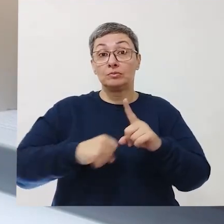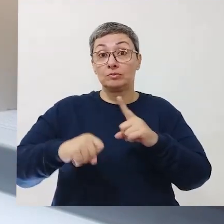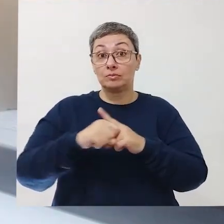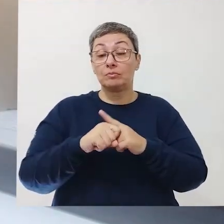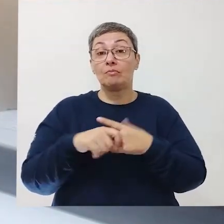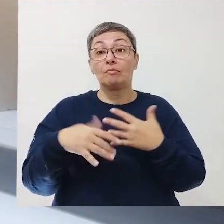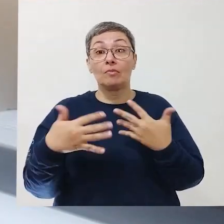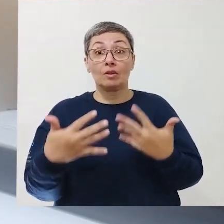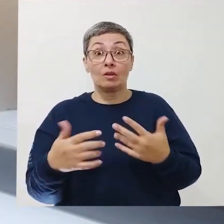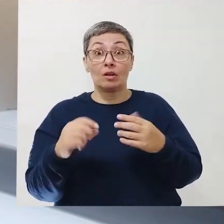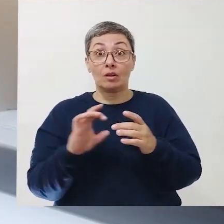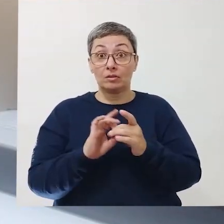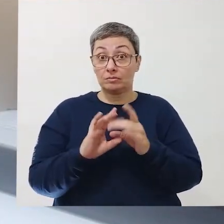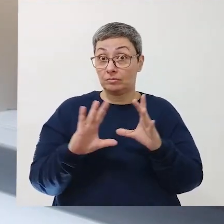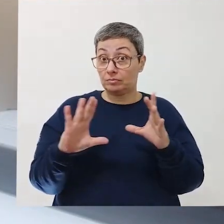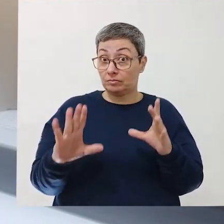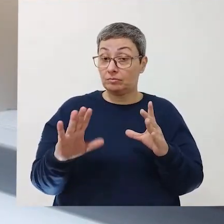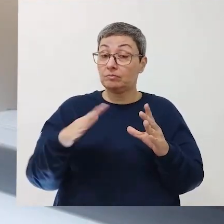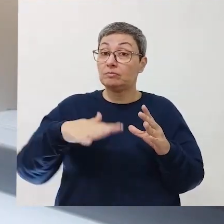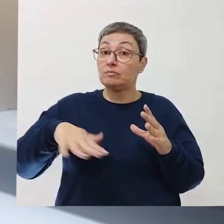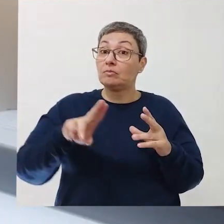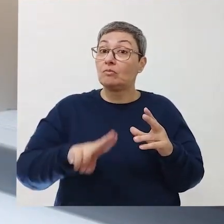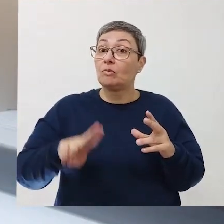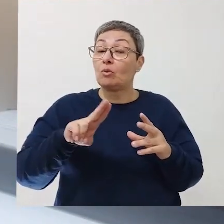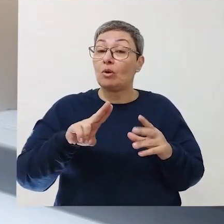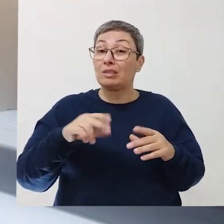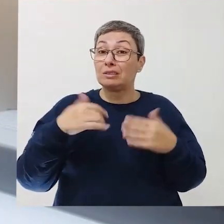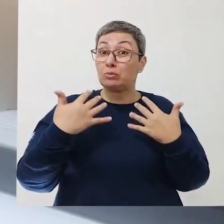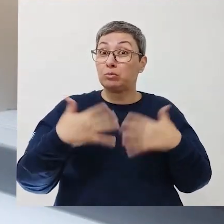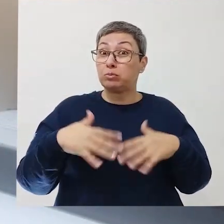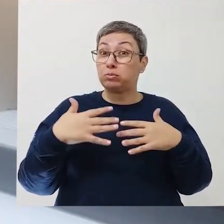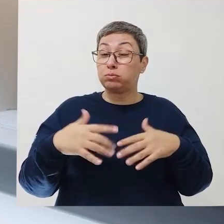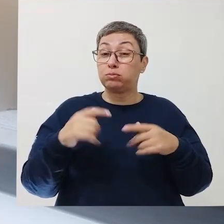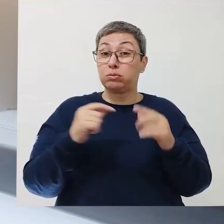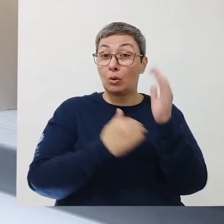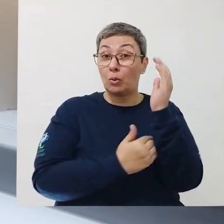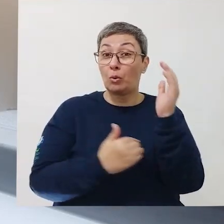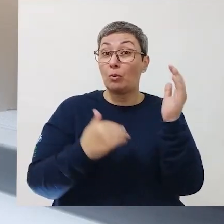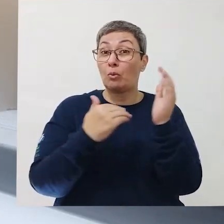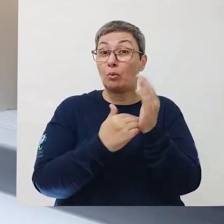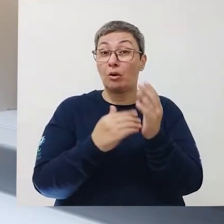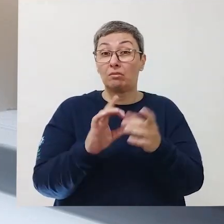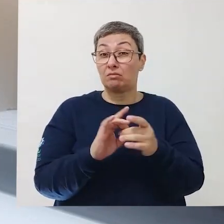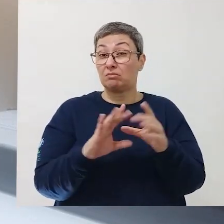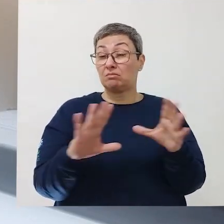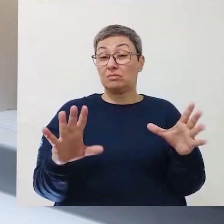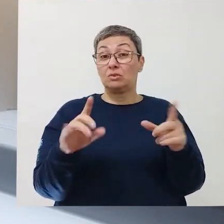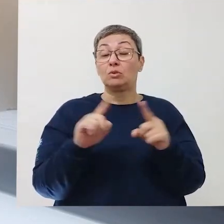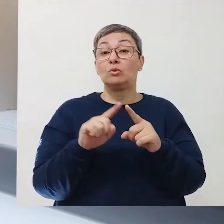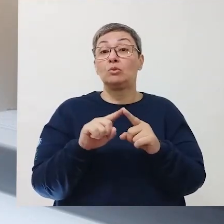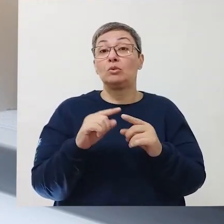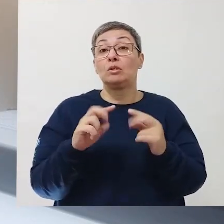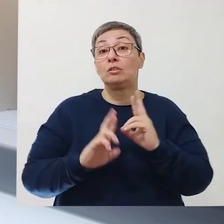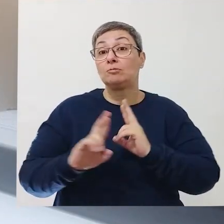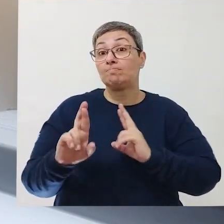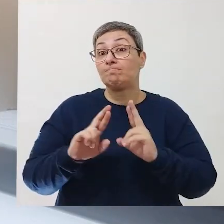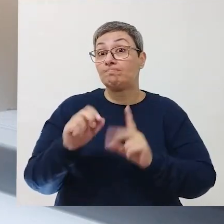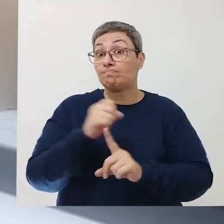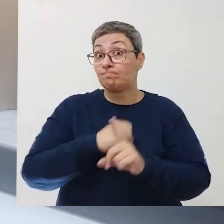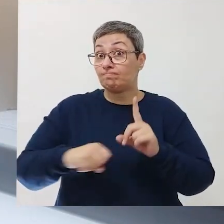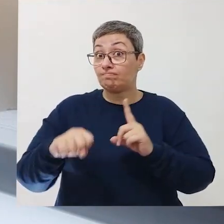As redes sociais podem e devem ser utilizadas Como uma ferramenta